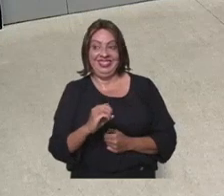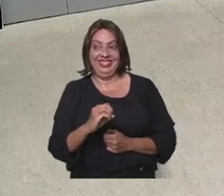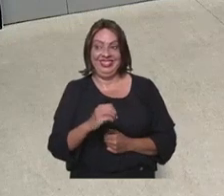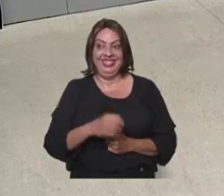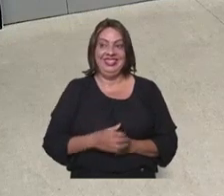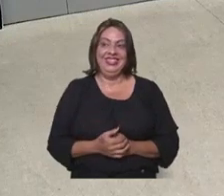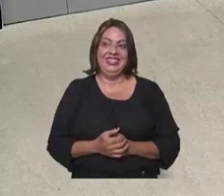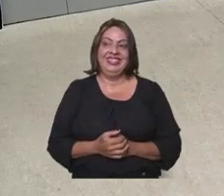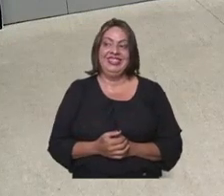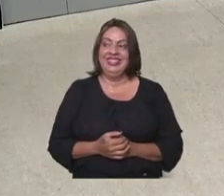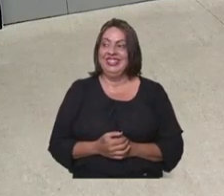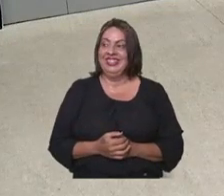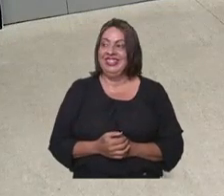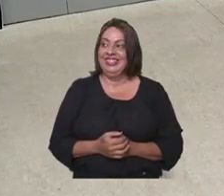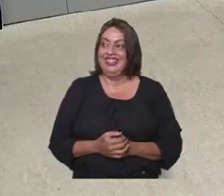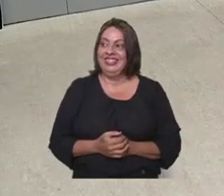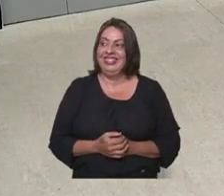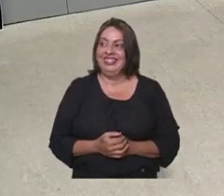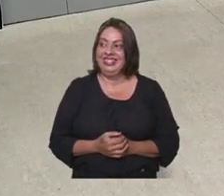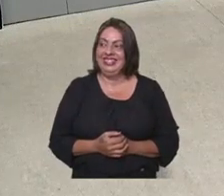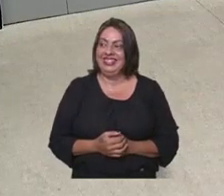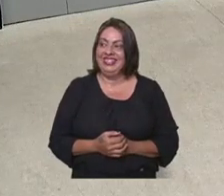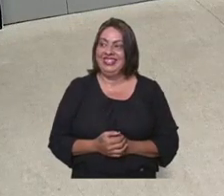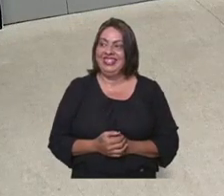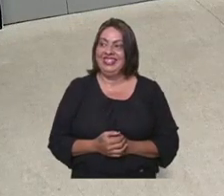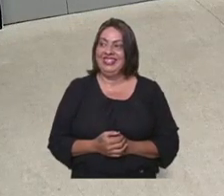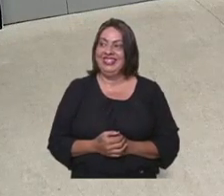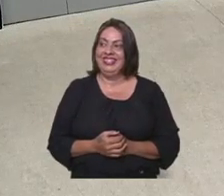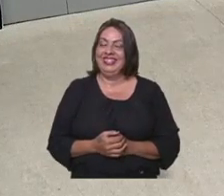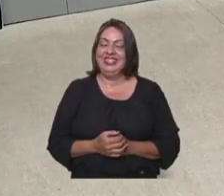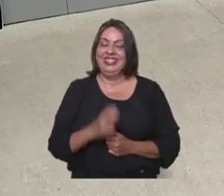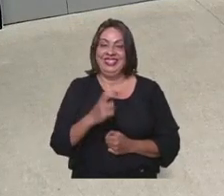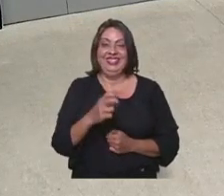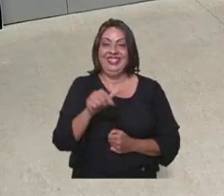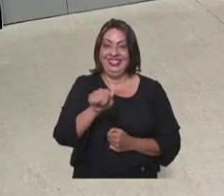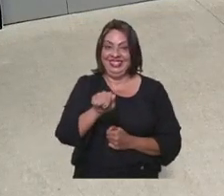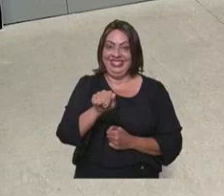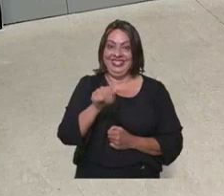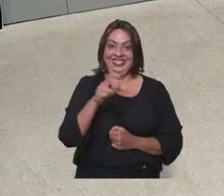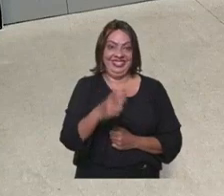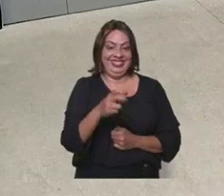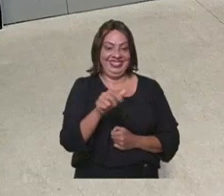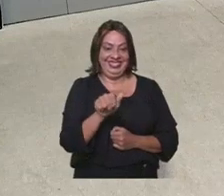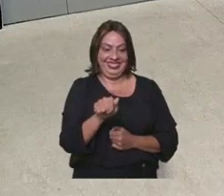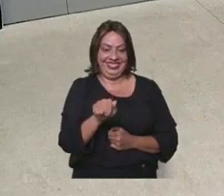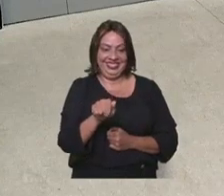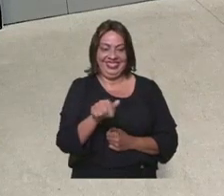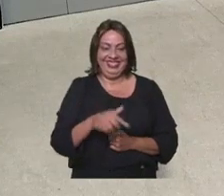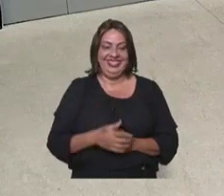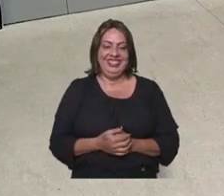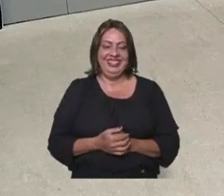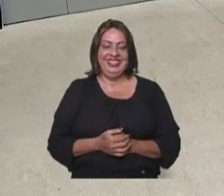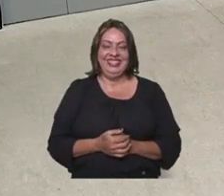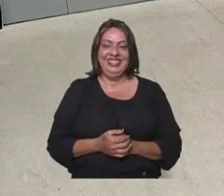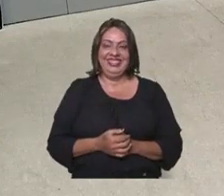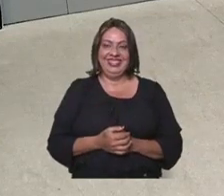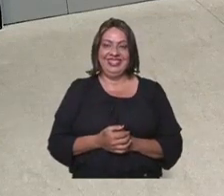número 20. Vai lá, número 20 pro painel, porque o 57 está chegando, 57.